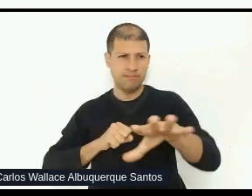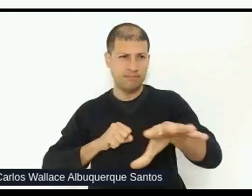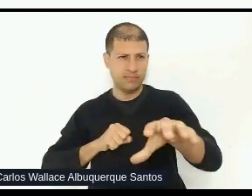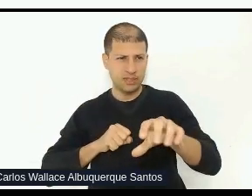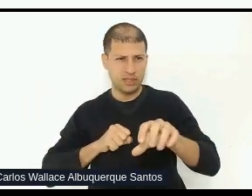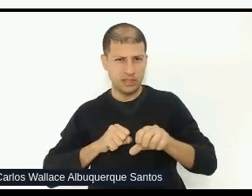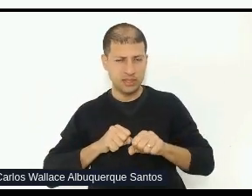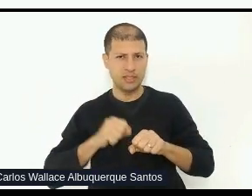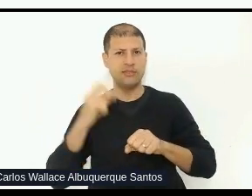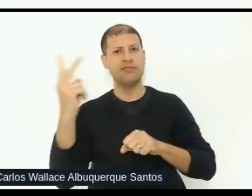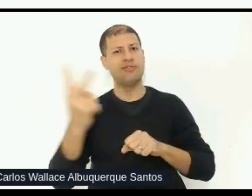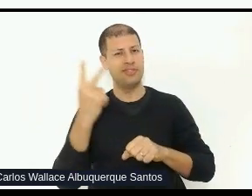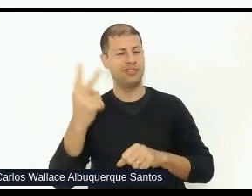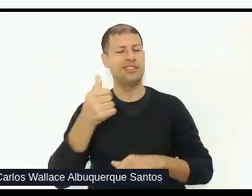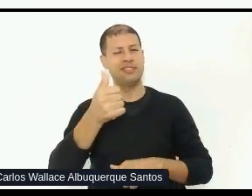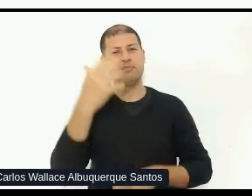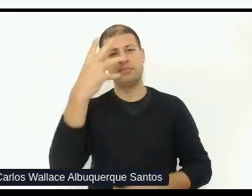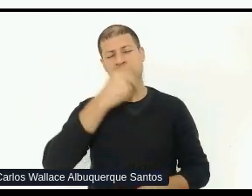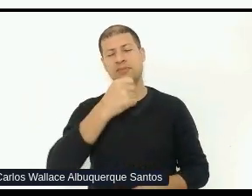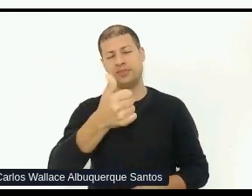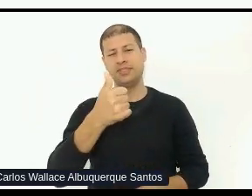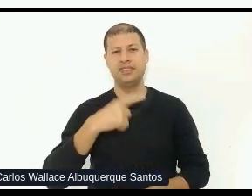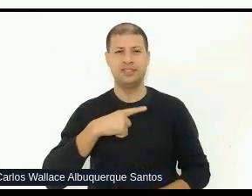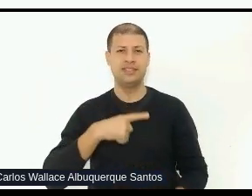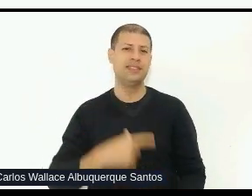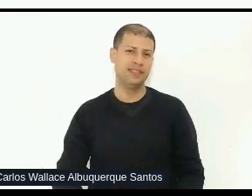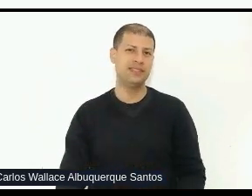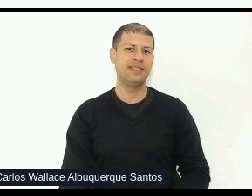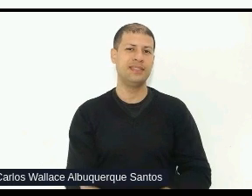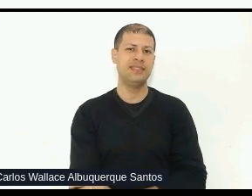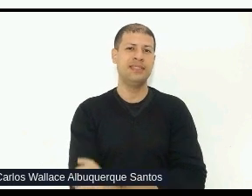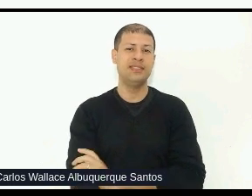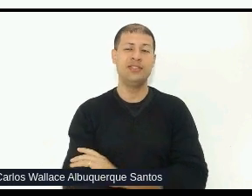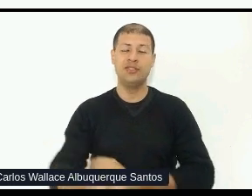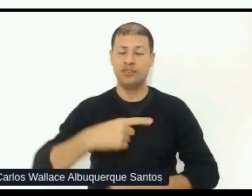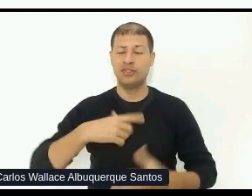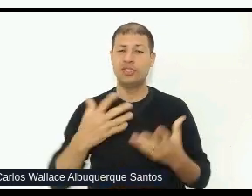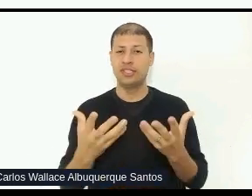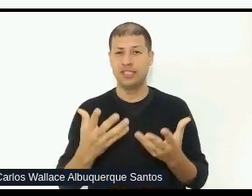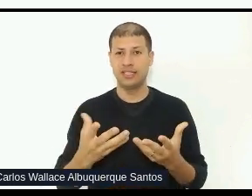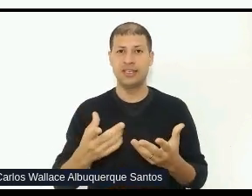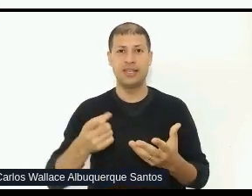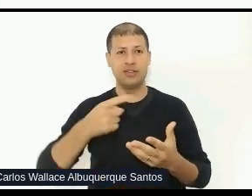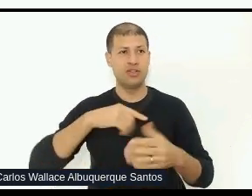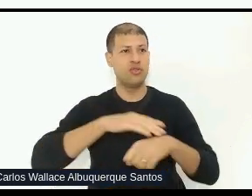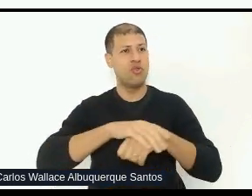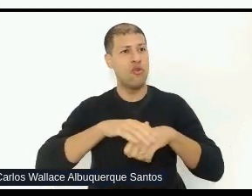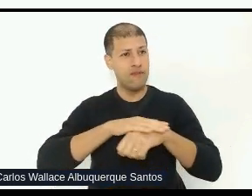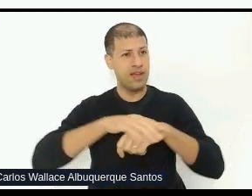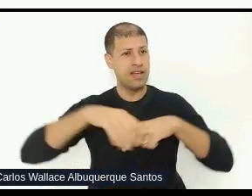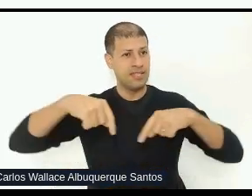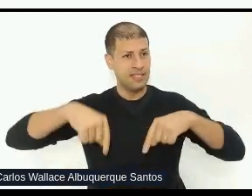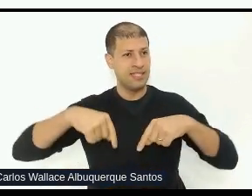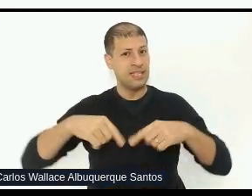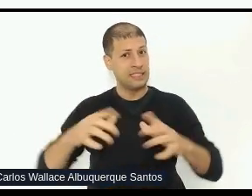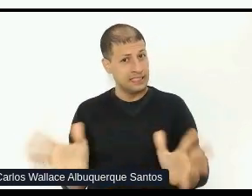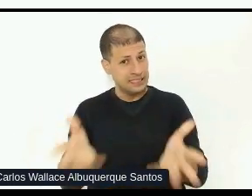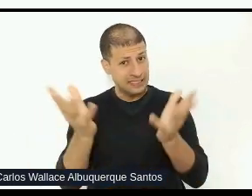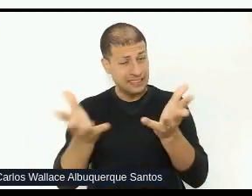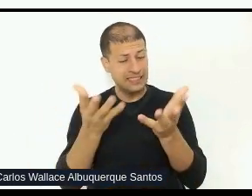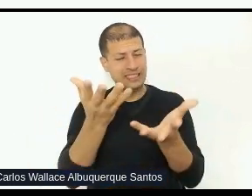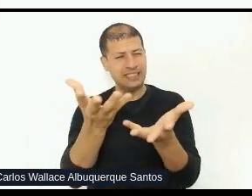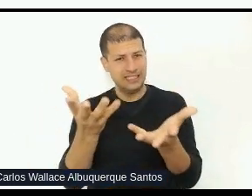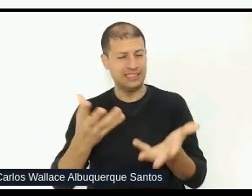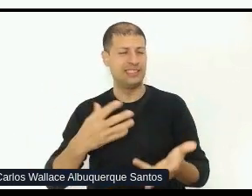valores. Isso é muito bonito, é isso que a gente espera que a nossa conversa promova, né, esse